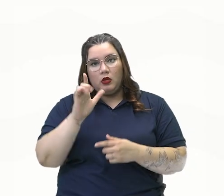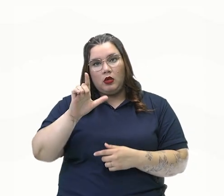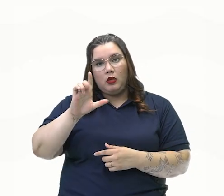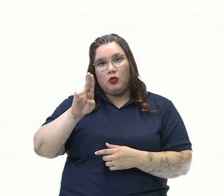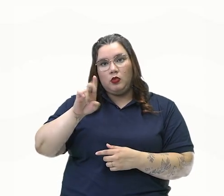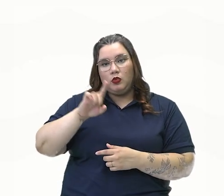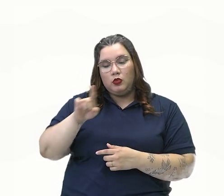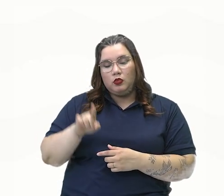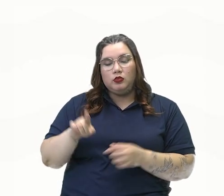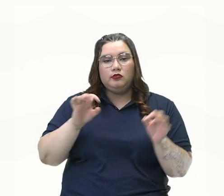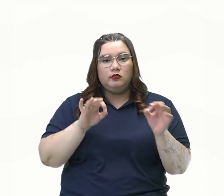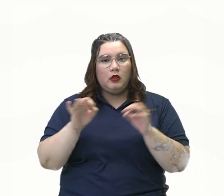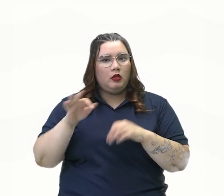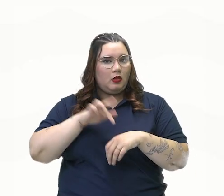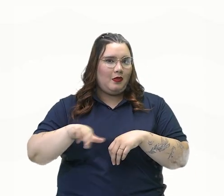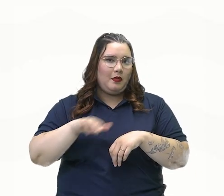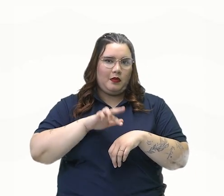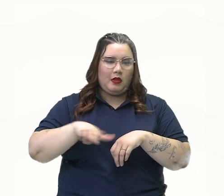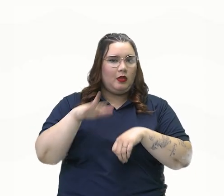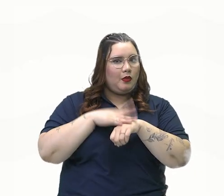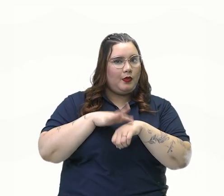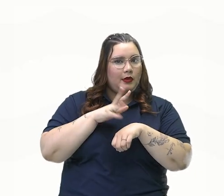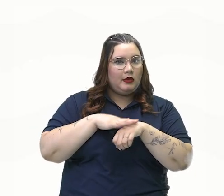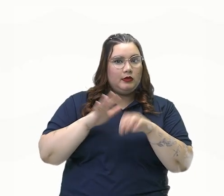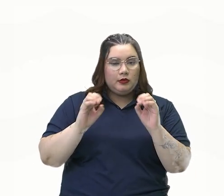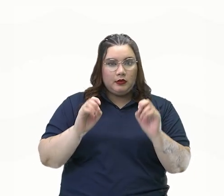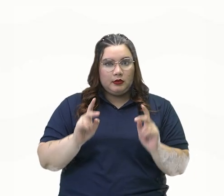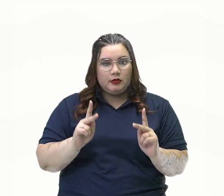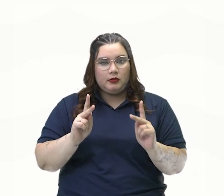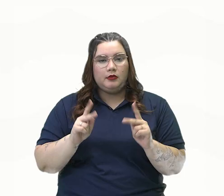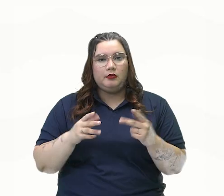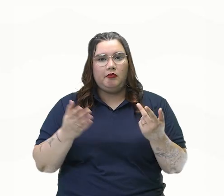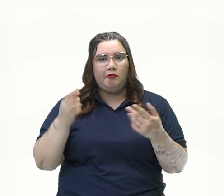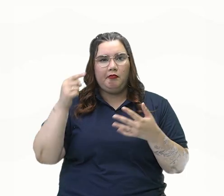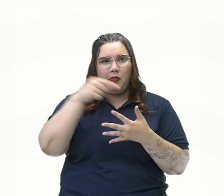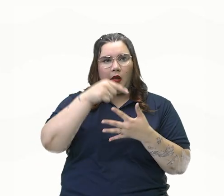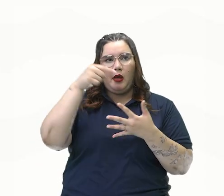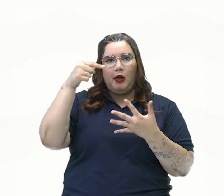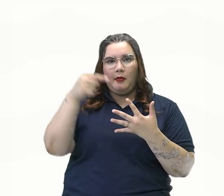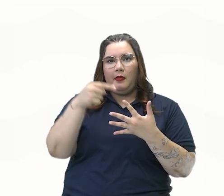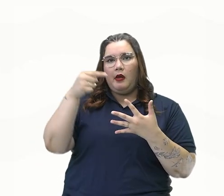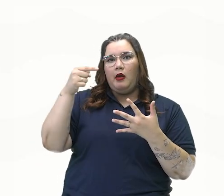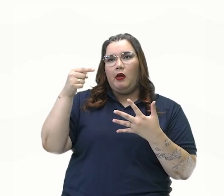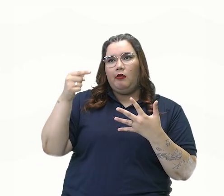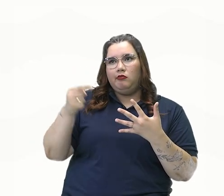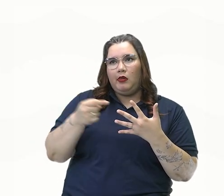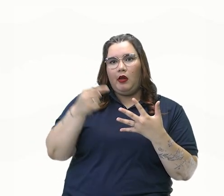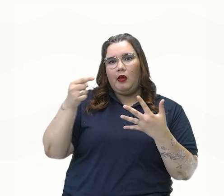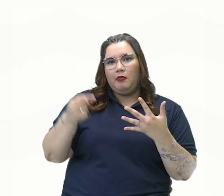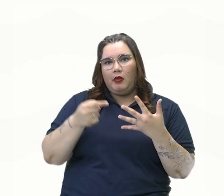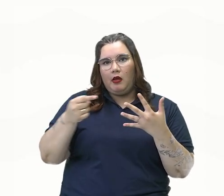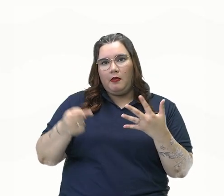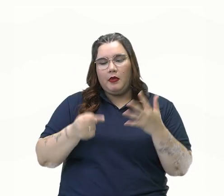são considerados como doenças, tá certo? Miopia, astigmatismo,